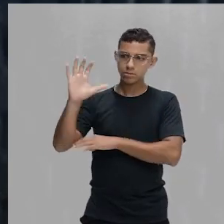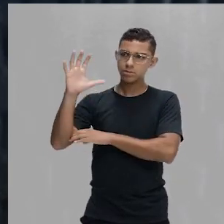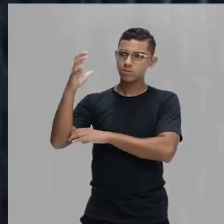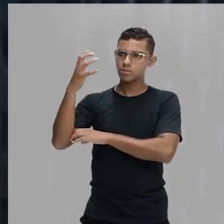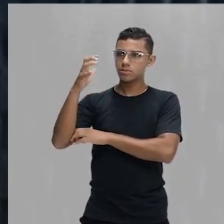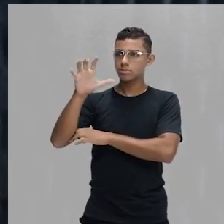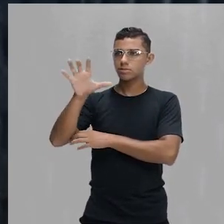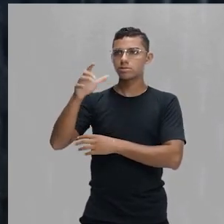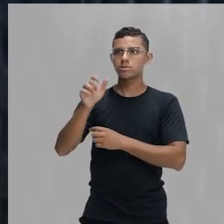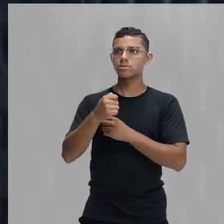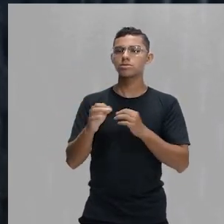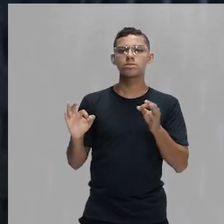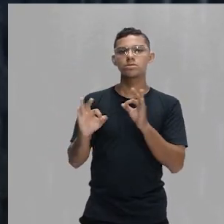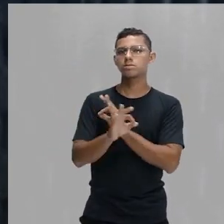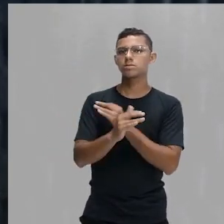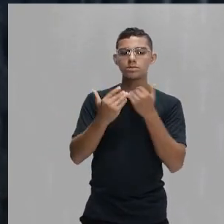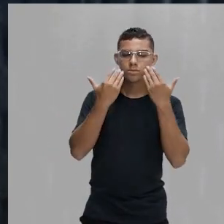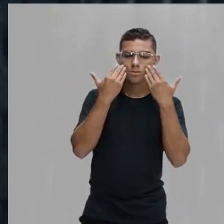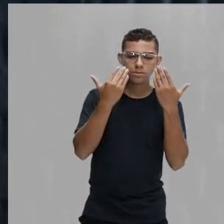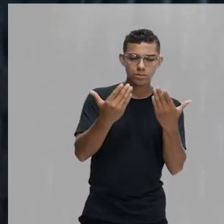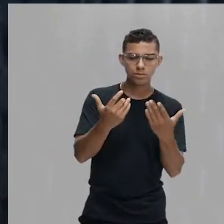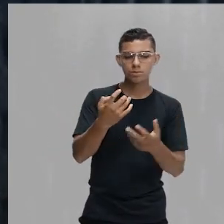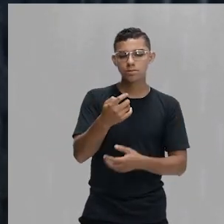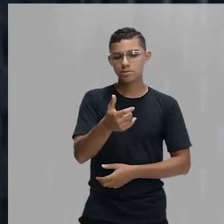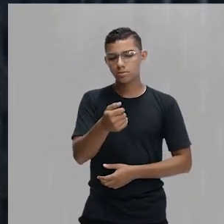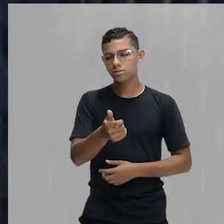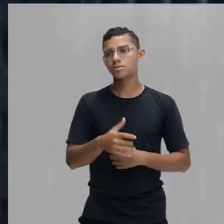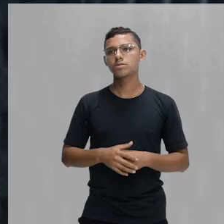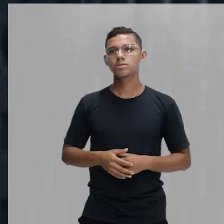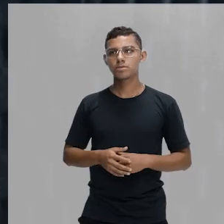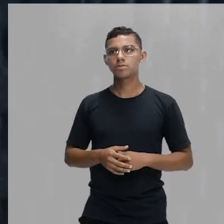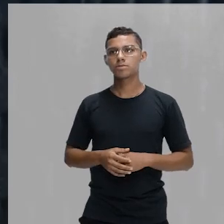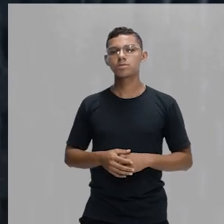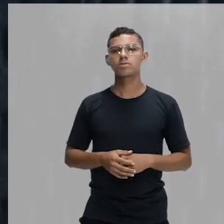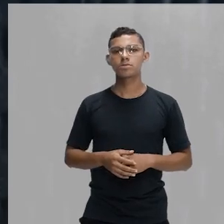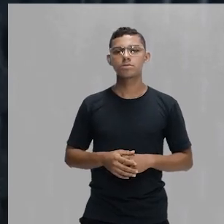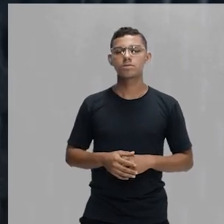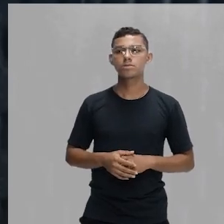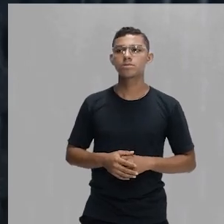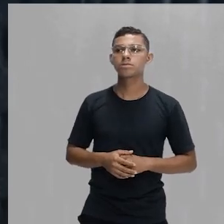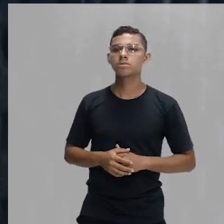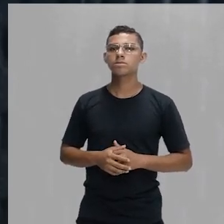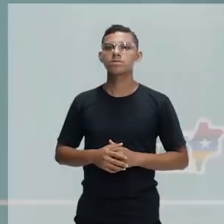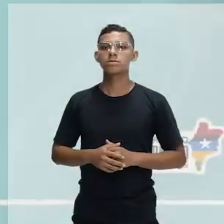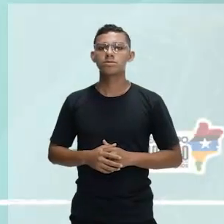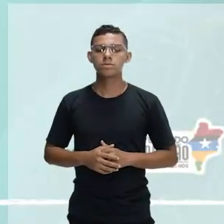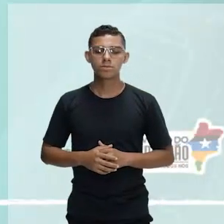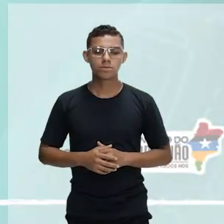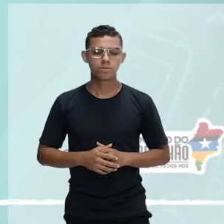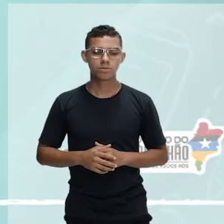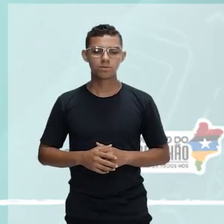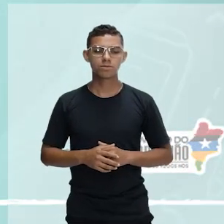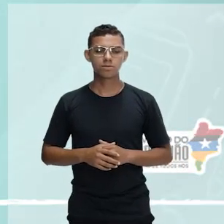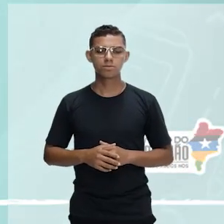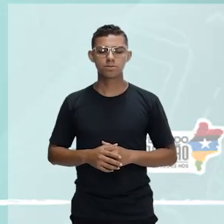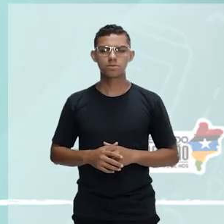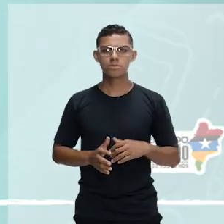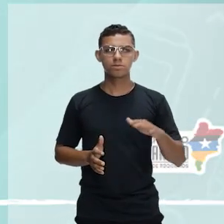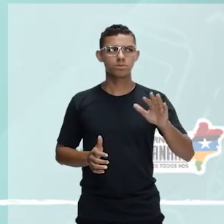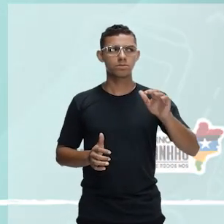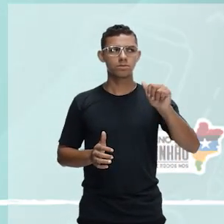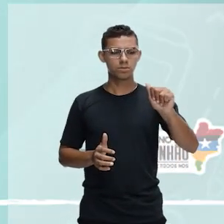tem impacto, ou se tem impacto é muito pouco, não chegando a comprometer. Tá certo? Quando nós falamos de pilhas e baterias,